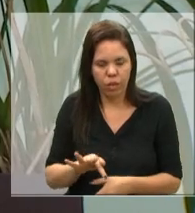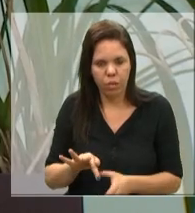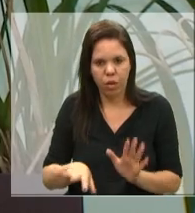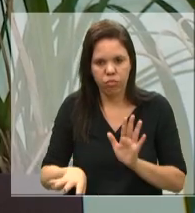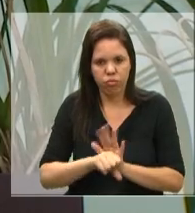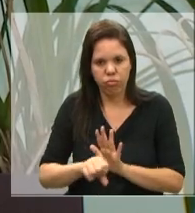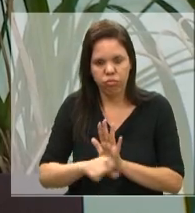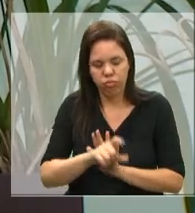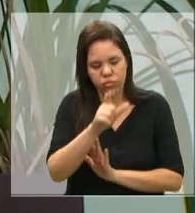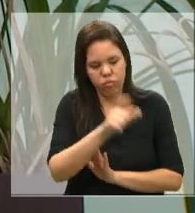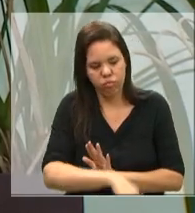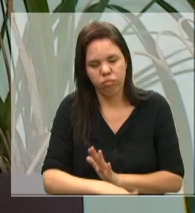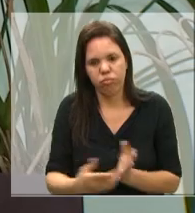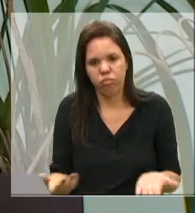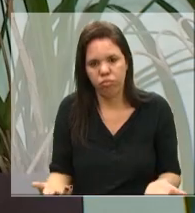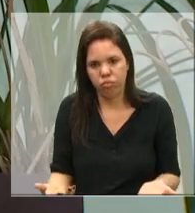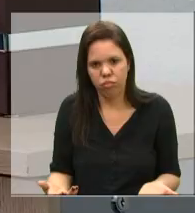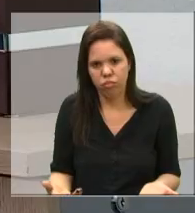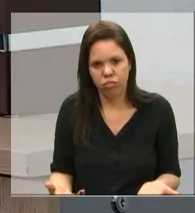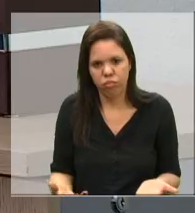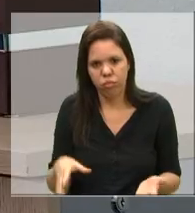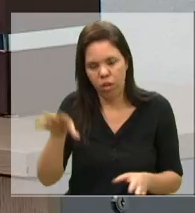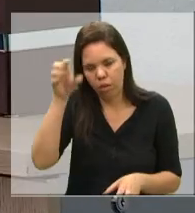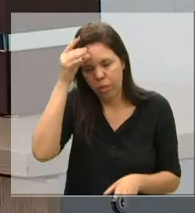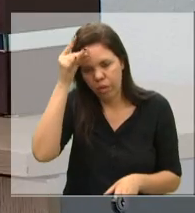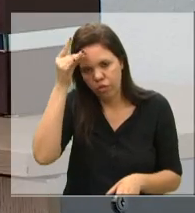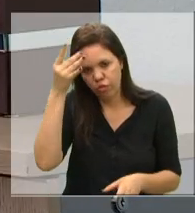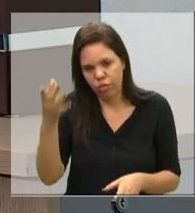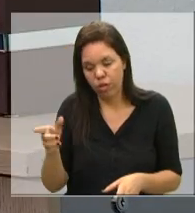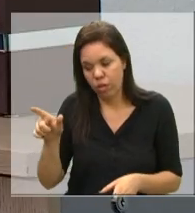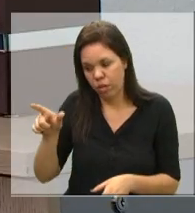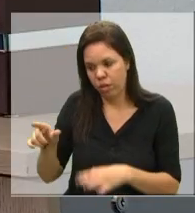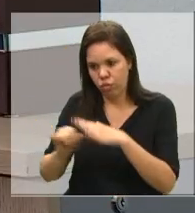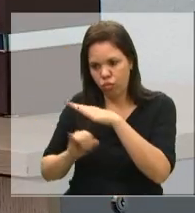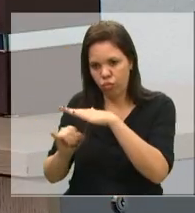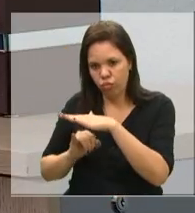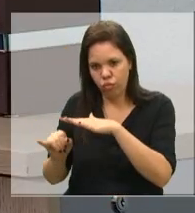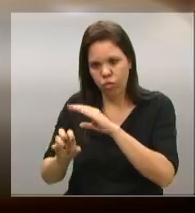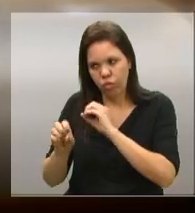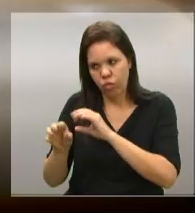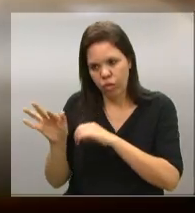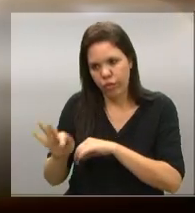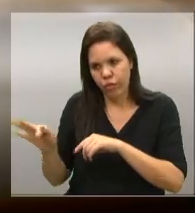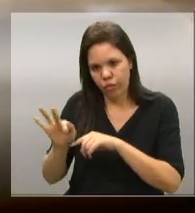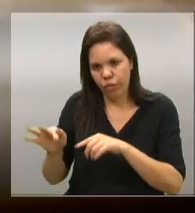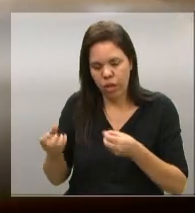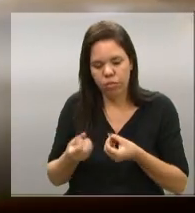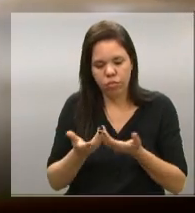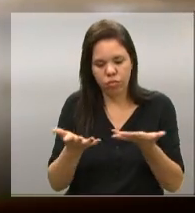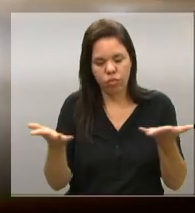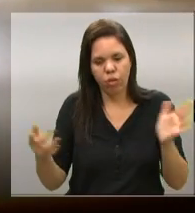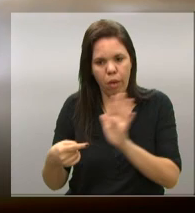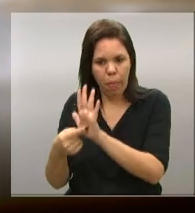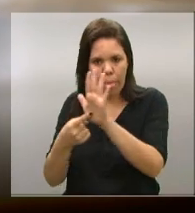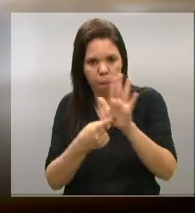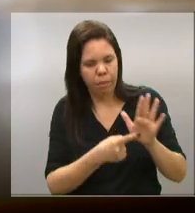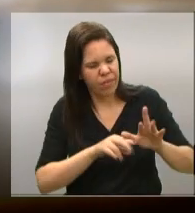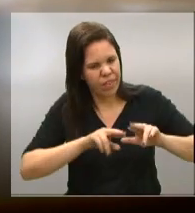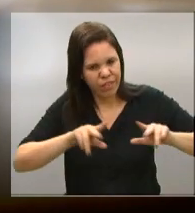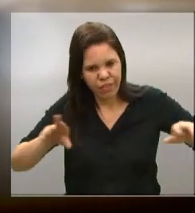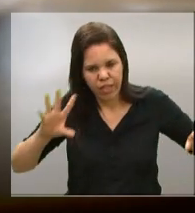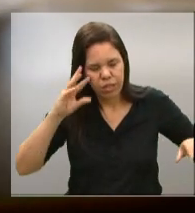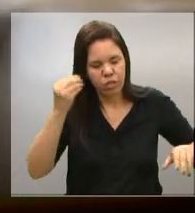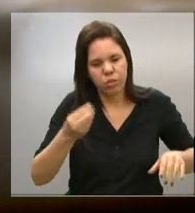por ele. A instituição de ensino, eu costumo dizer, serve uma mesa farta com conhecimento produzido, com